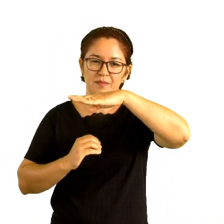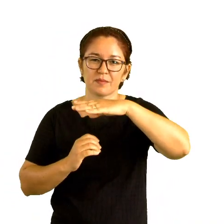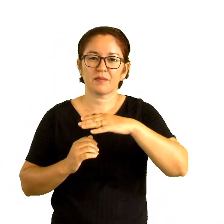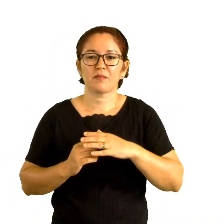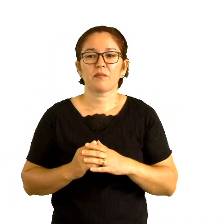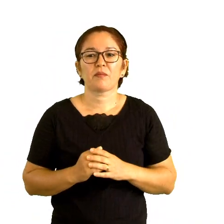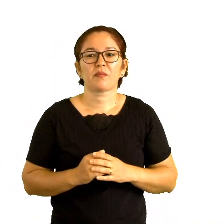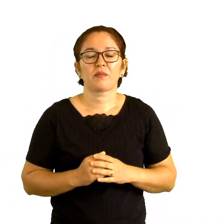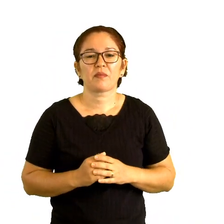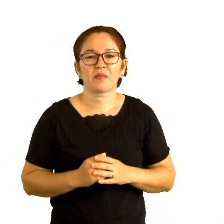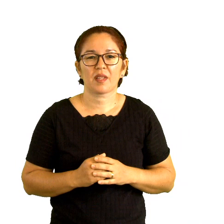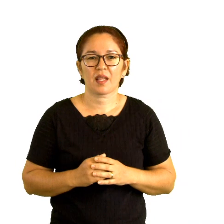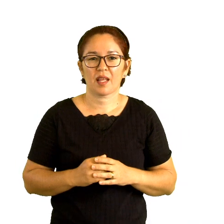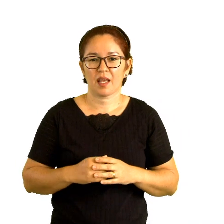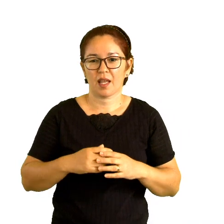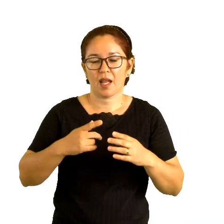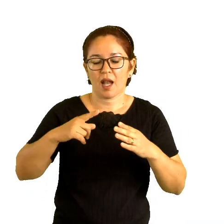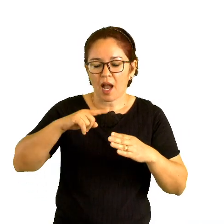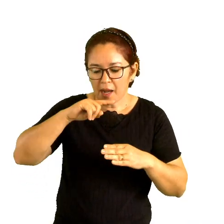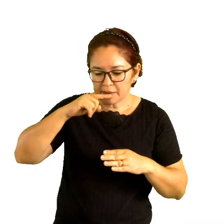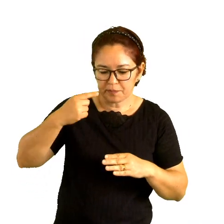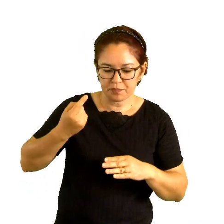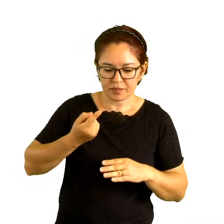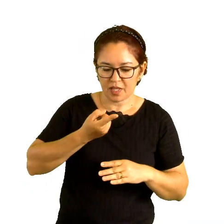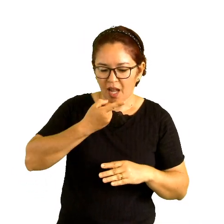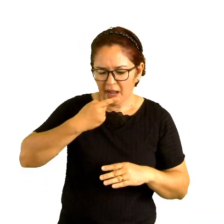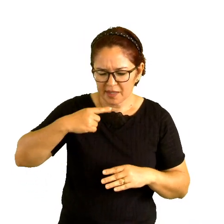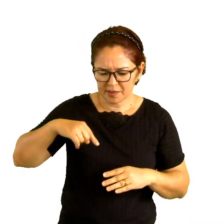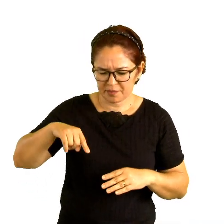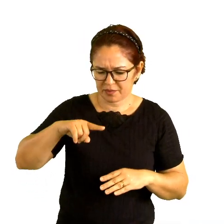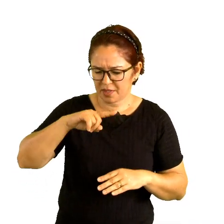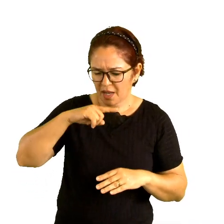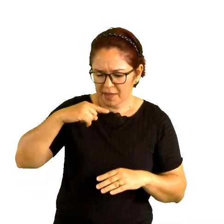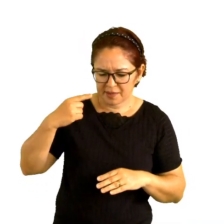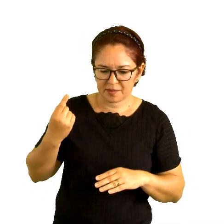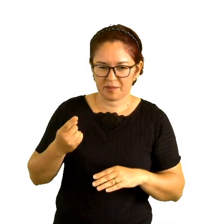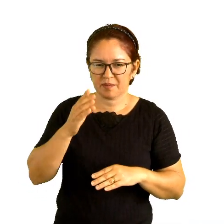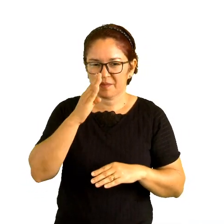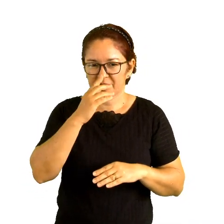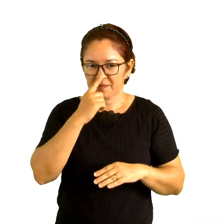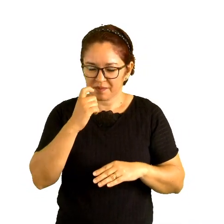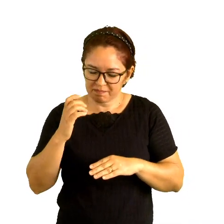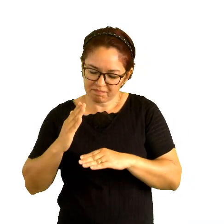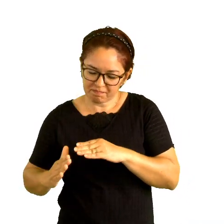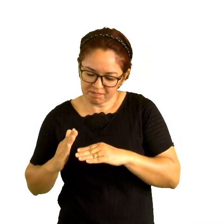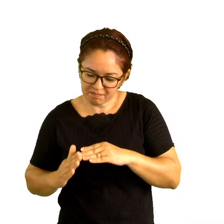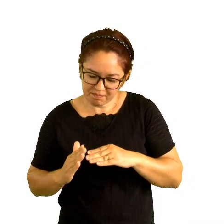saltê e acompanhadas de um cremoso molho acebolado e